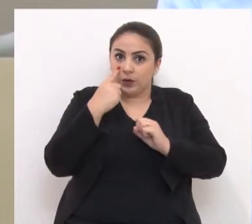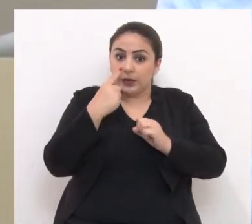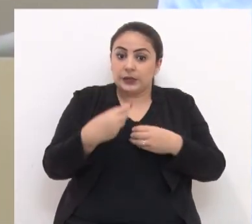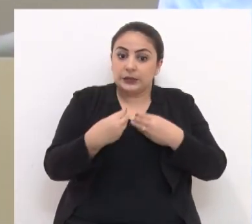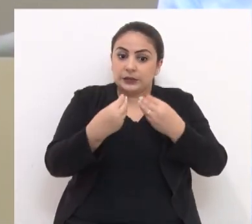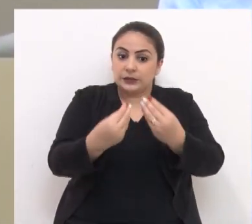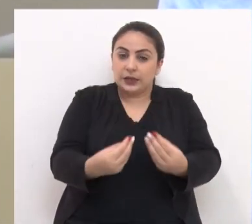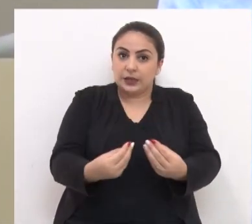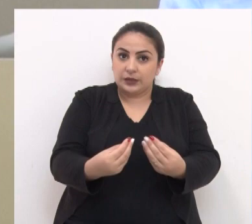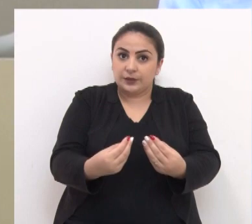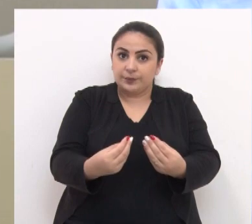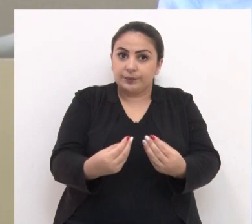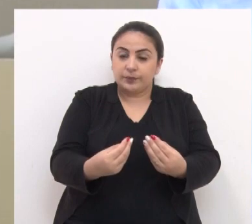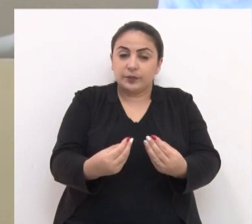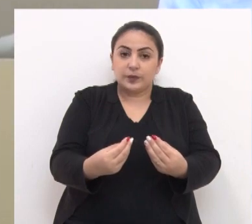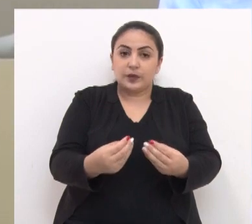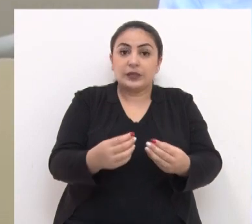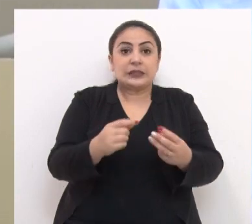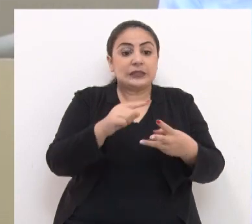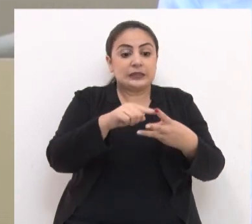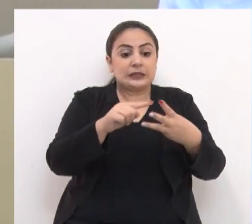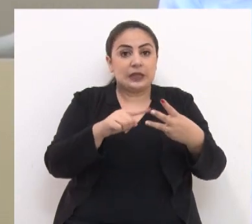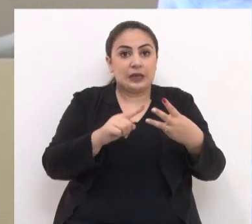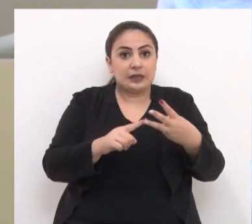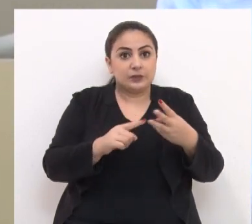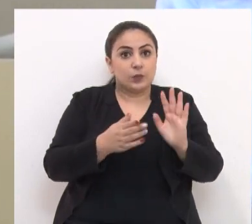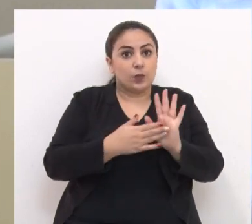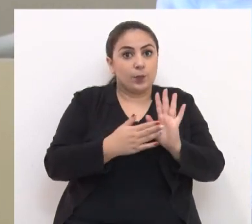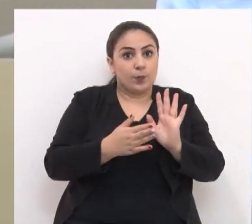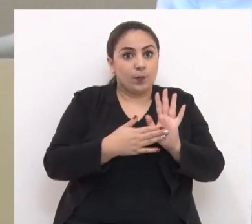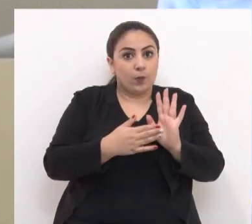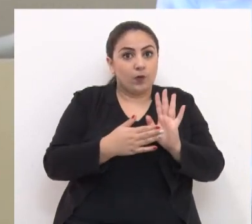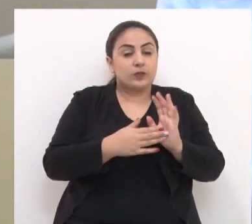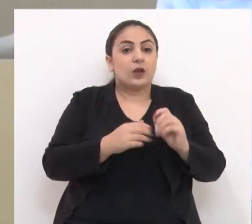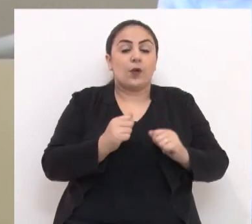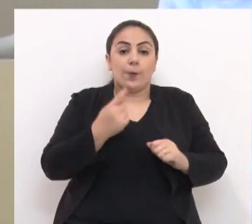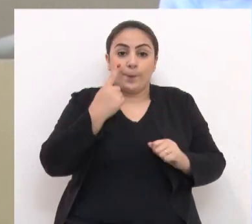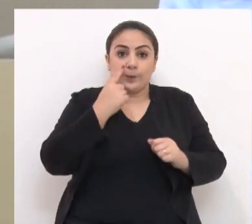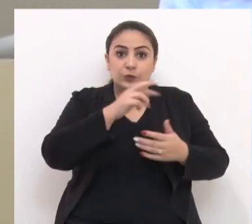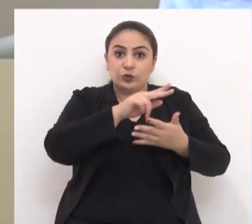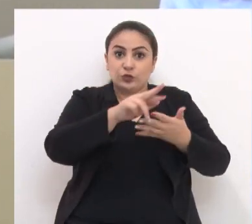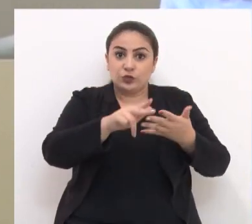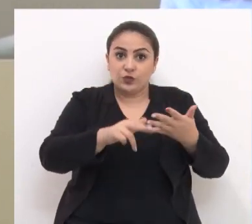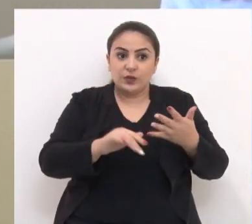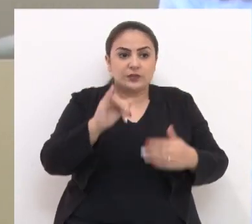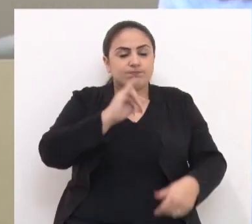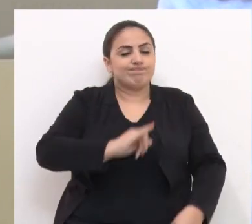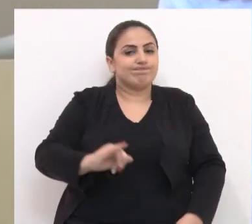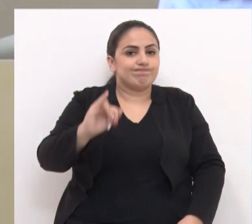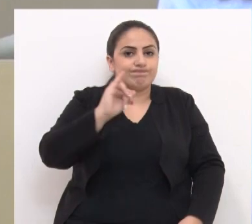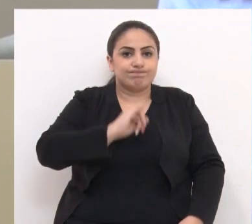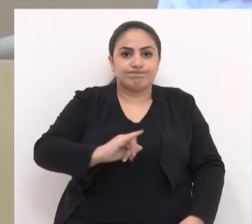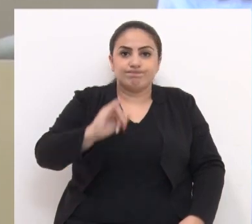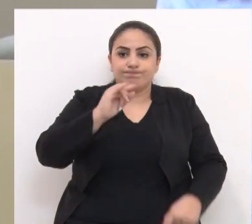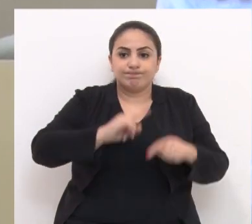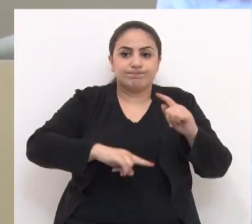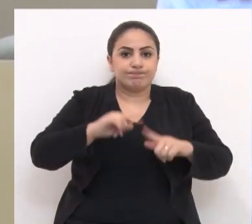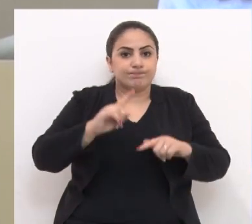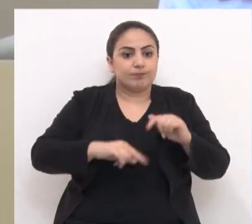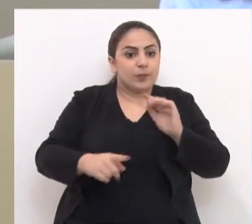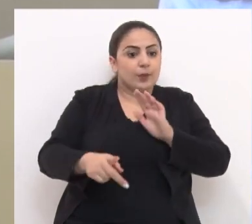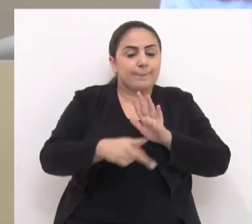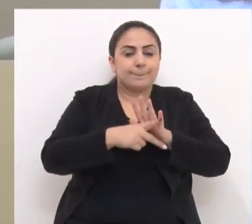envia para o parlamento brasileiro 3 propostas de emenda à Constituição que colocam uma série de